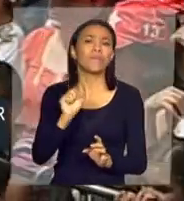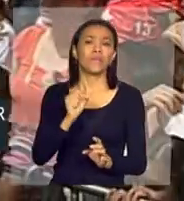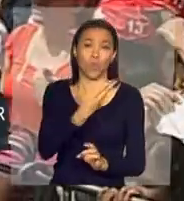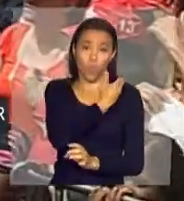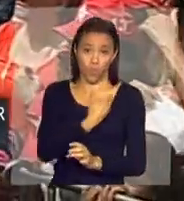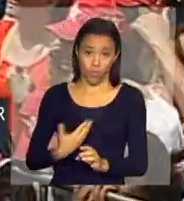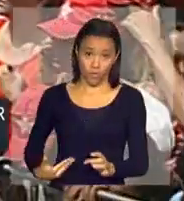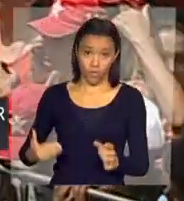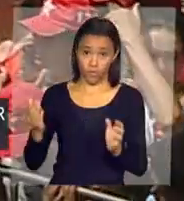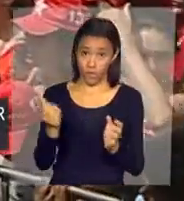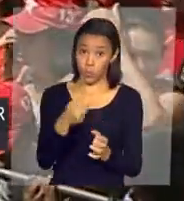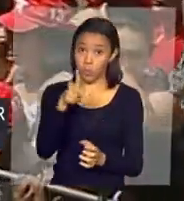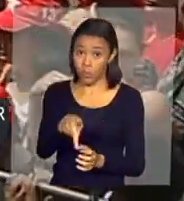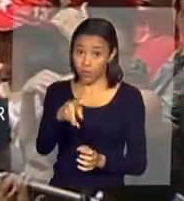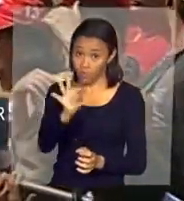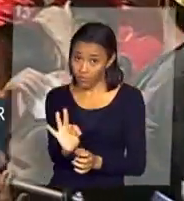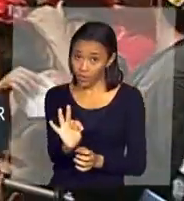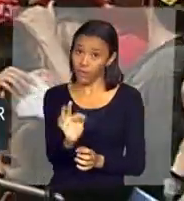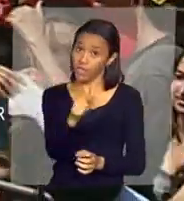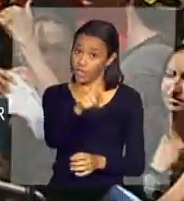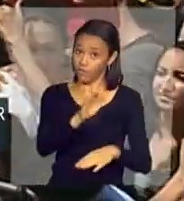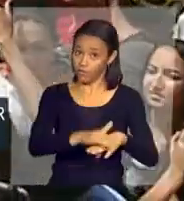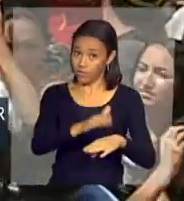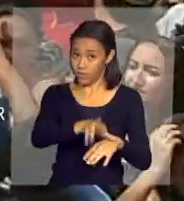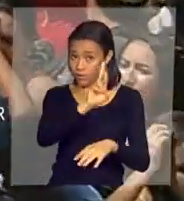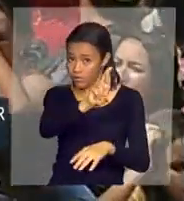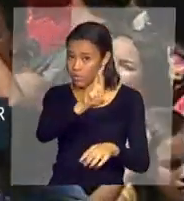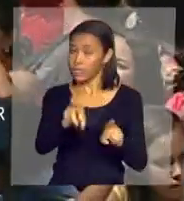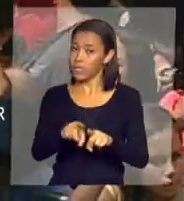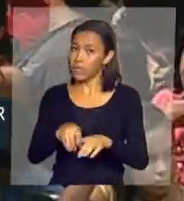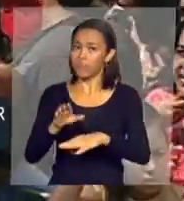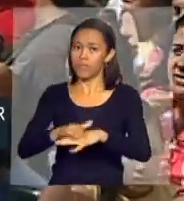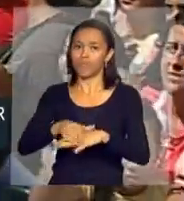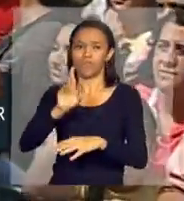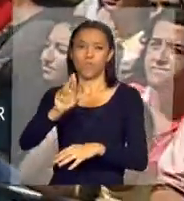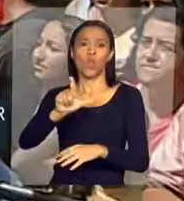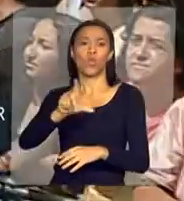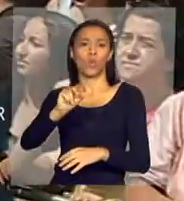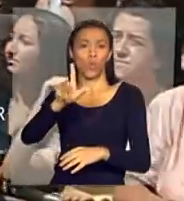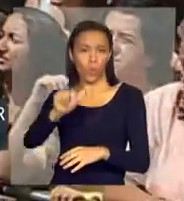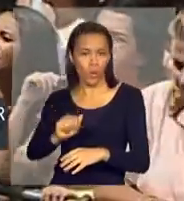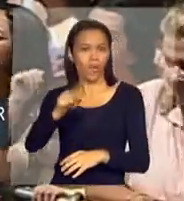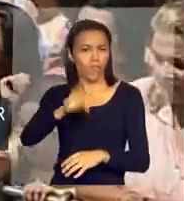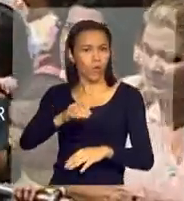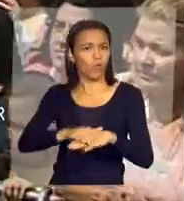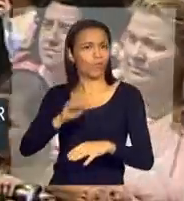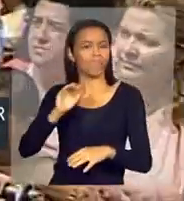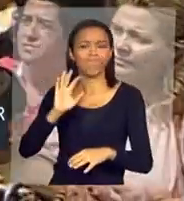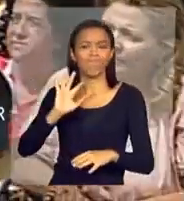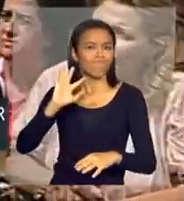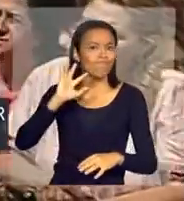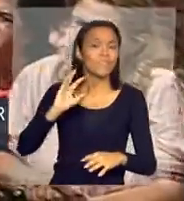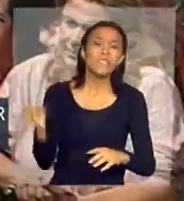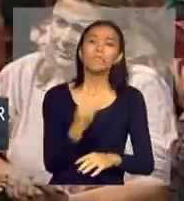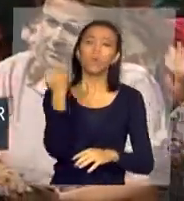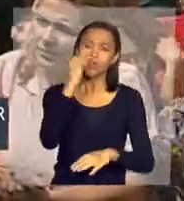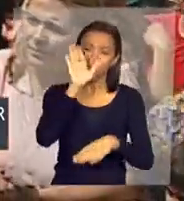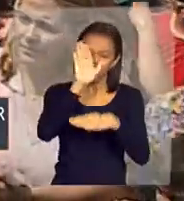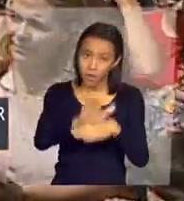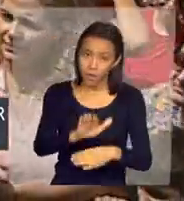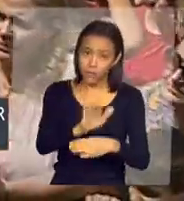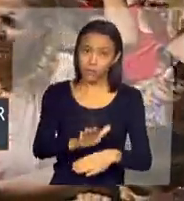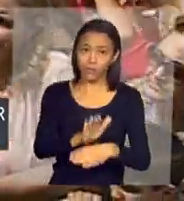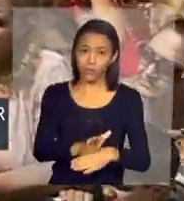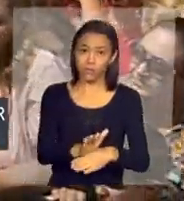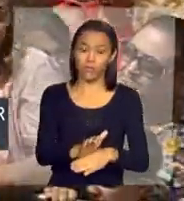PT, encampados por Vossa Excelência e pelo presidente Lula, foram decisivos para mudarmos